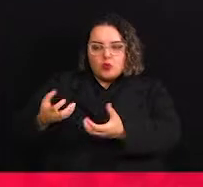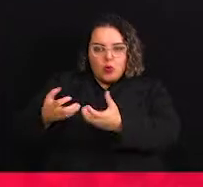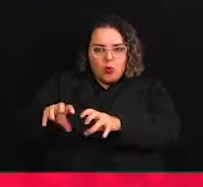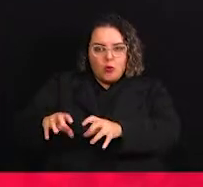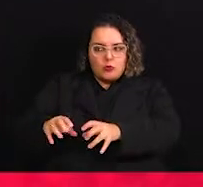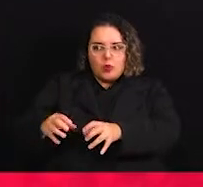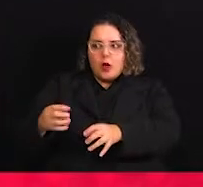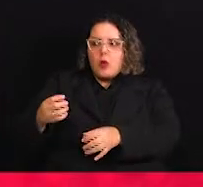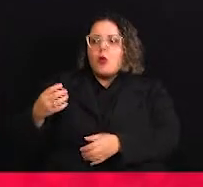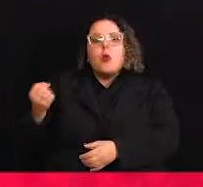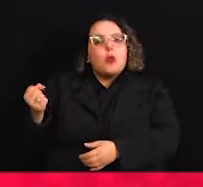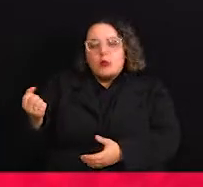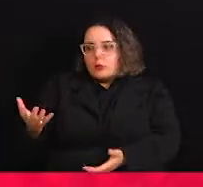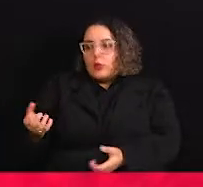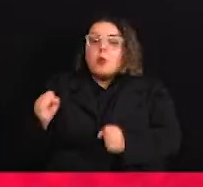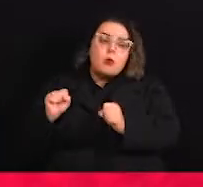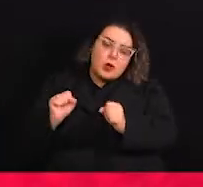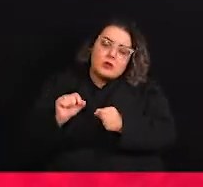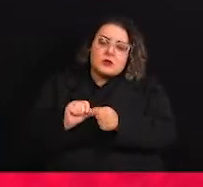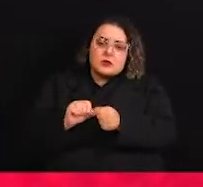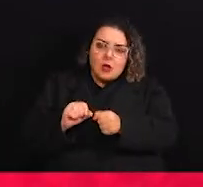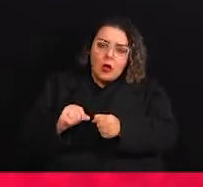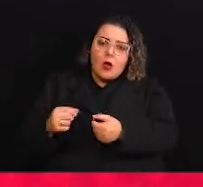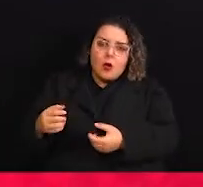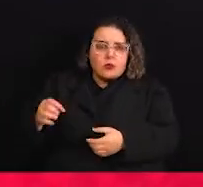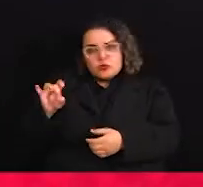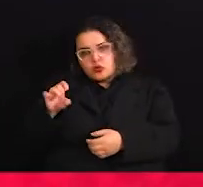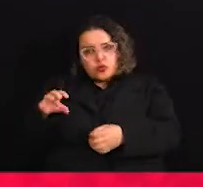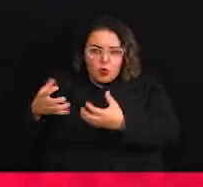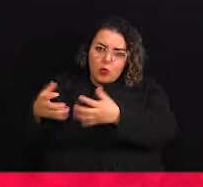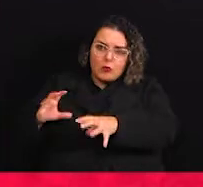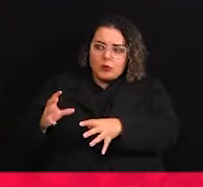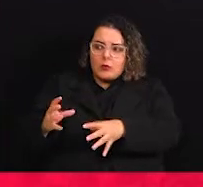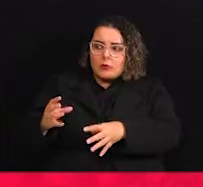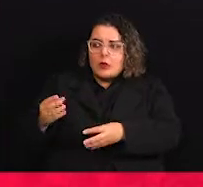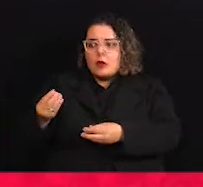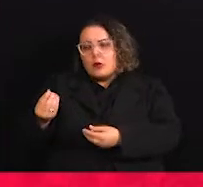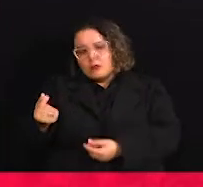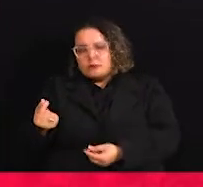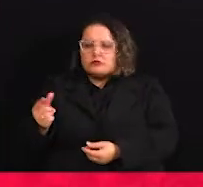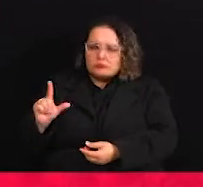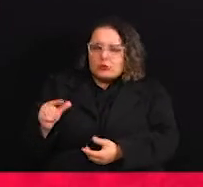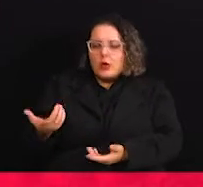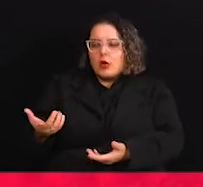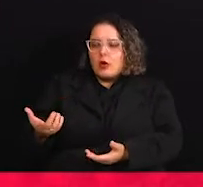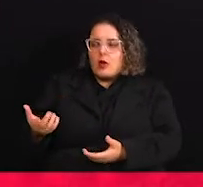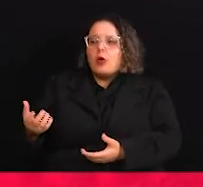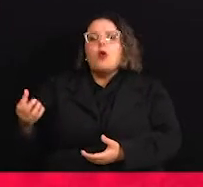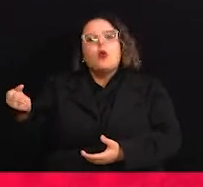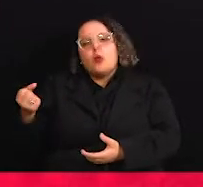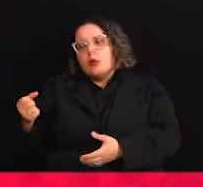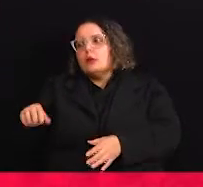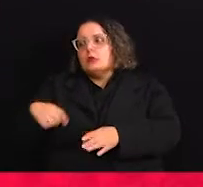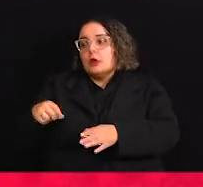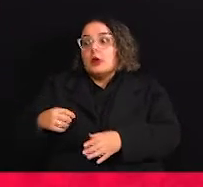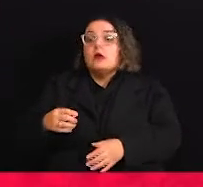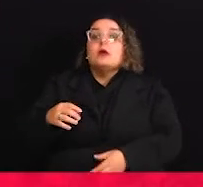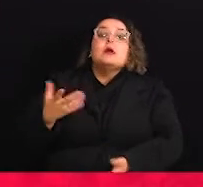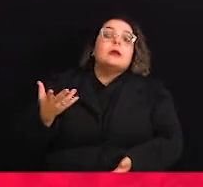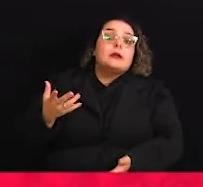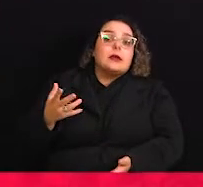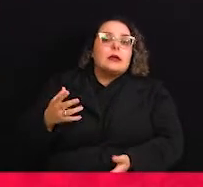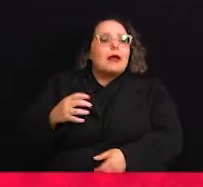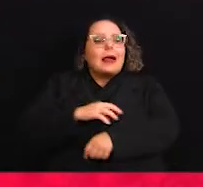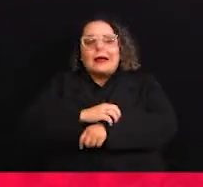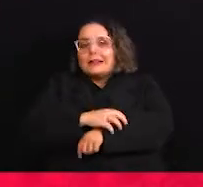com leite. Você pode fazer só no ovo também. Mas para ficar um pouquinho mais baratinho também, você coloca o leite. Quem é alérgico